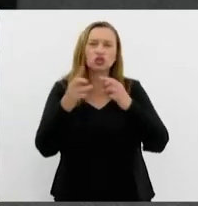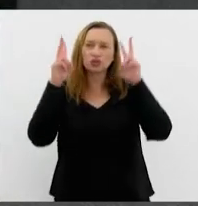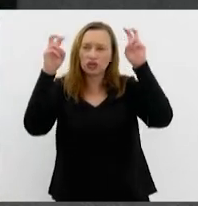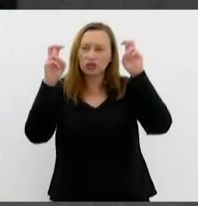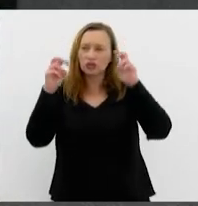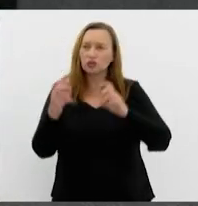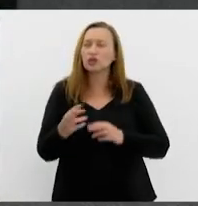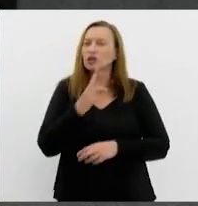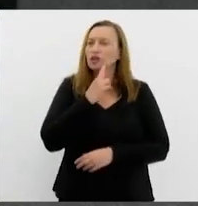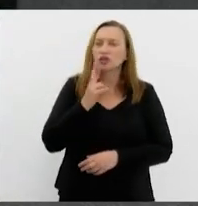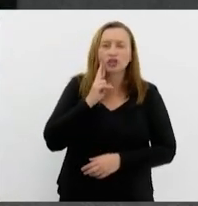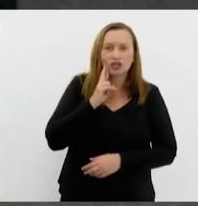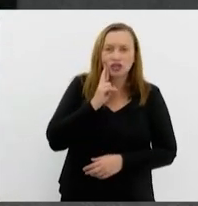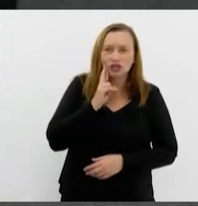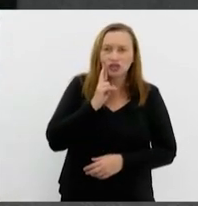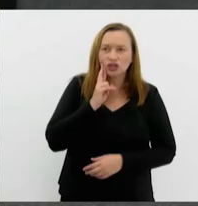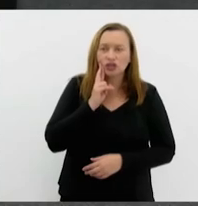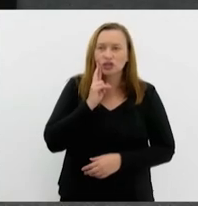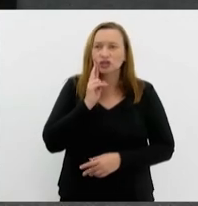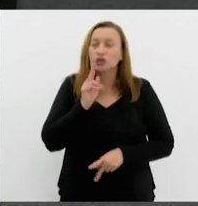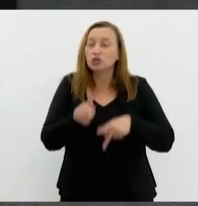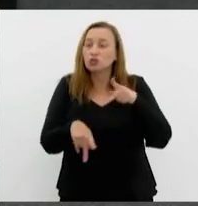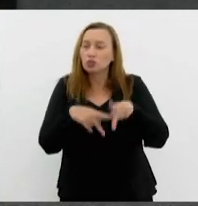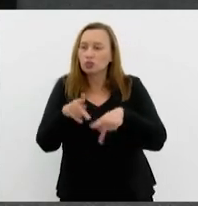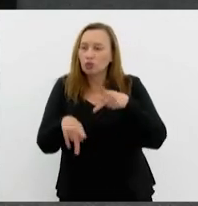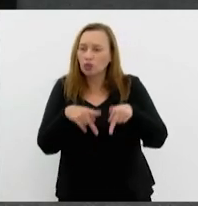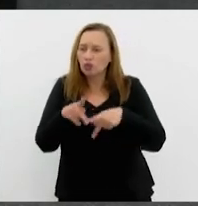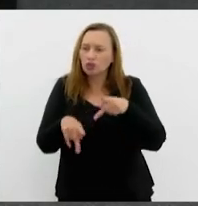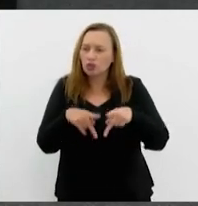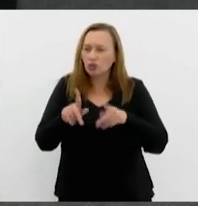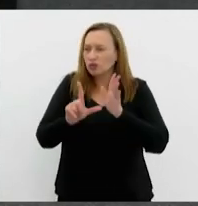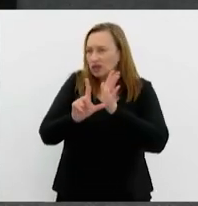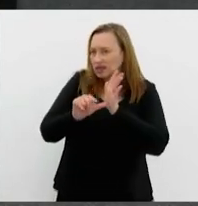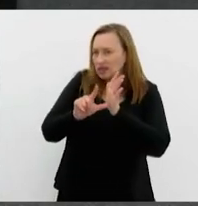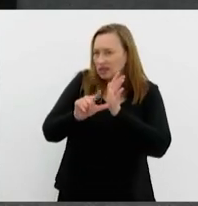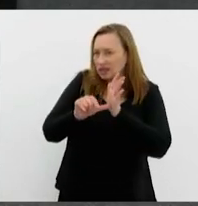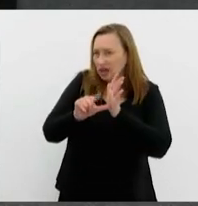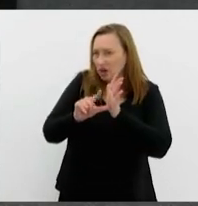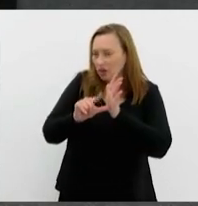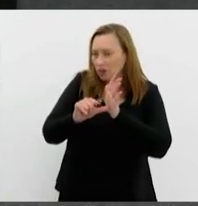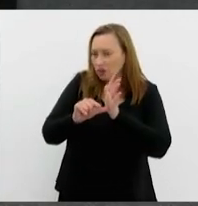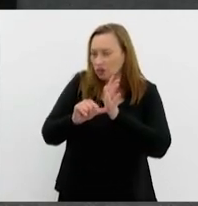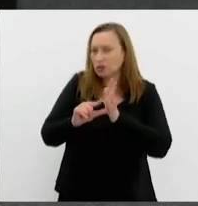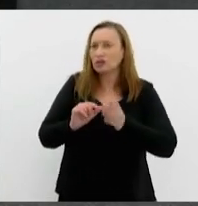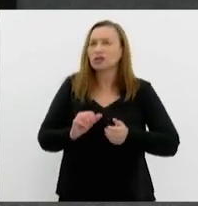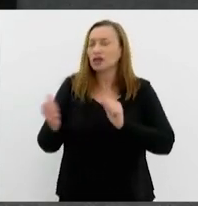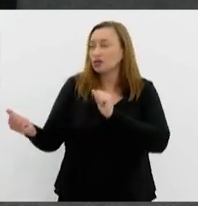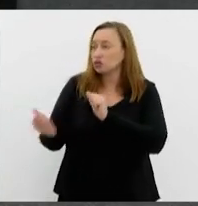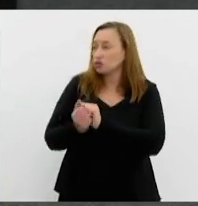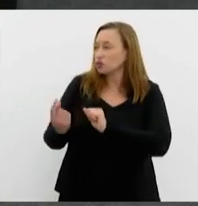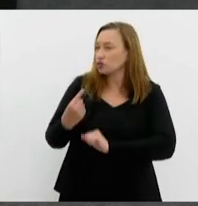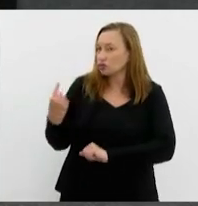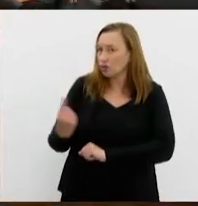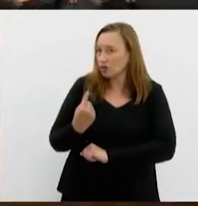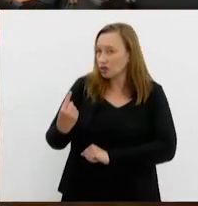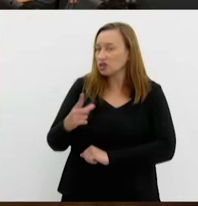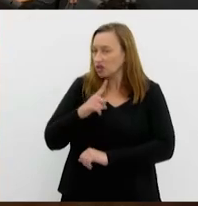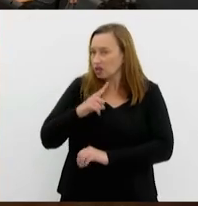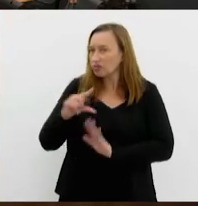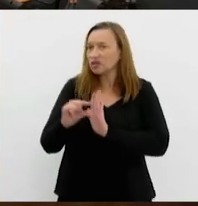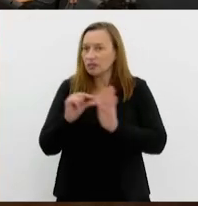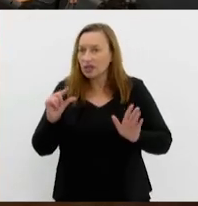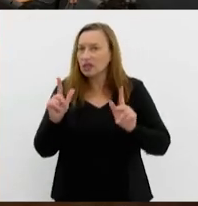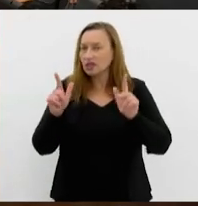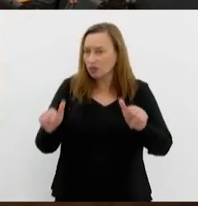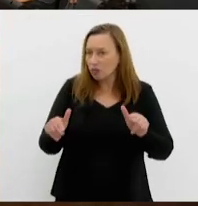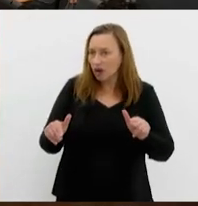restaurante popular da Central. E o presidente Bacelar até se associou a nós. Nós temos emenda para isso.